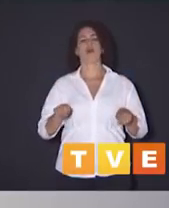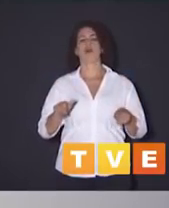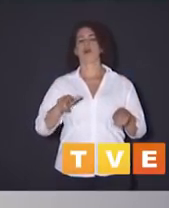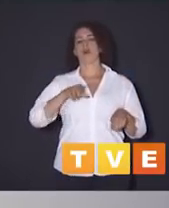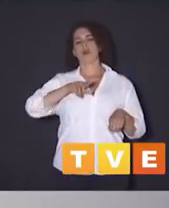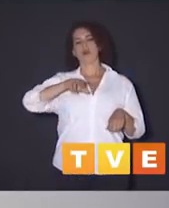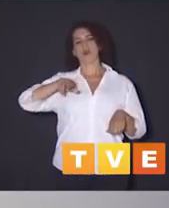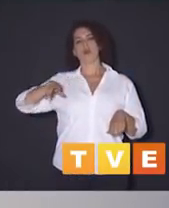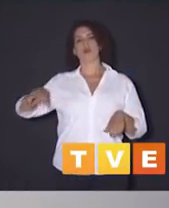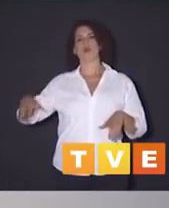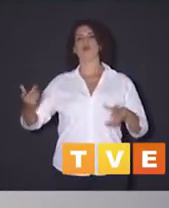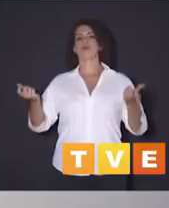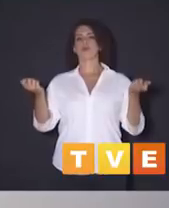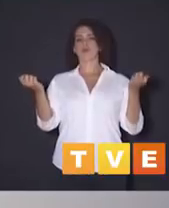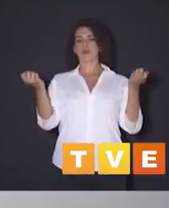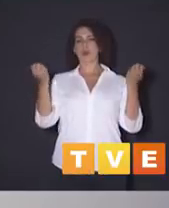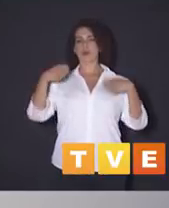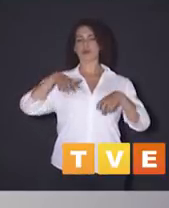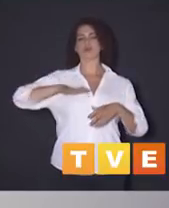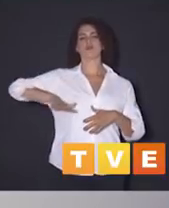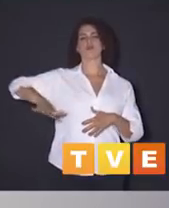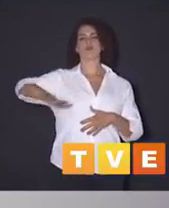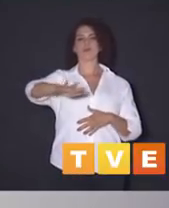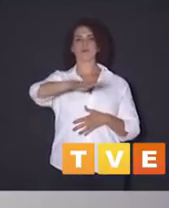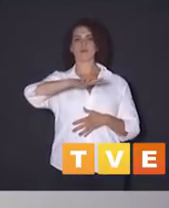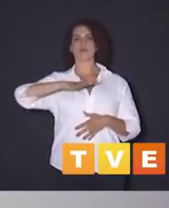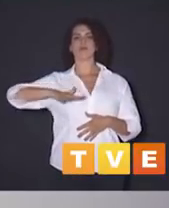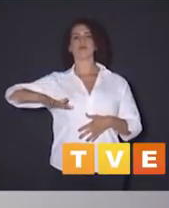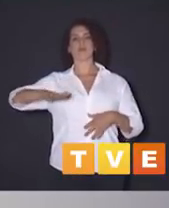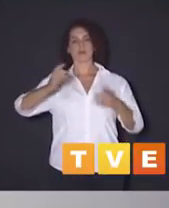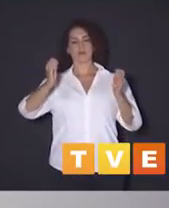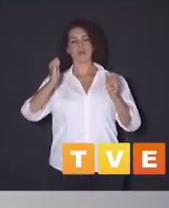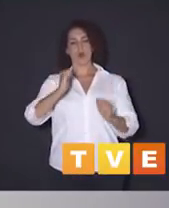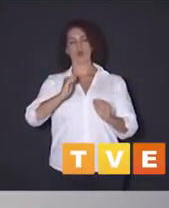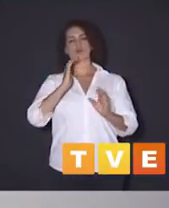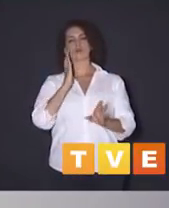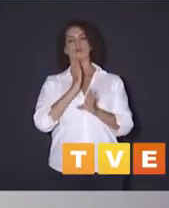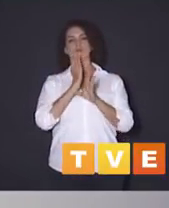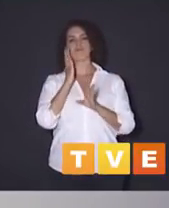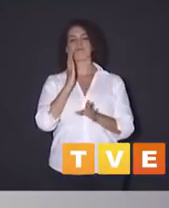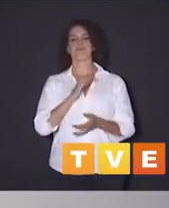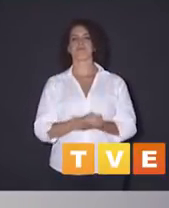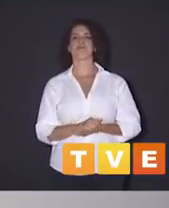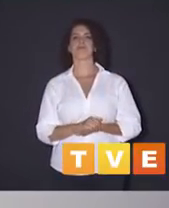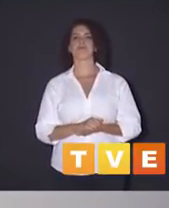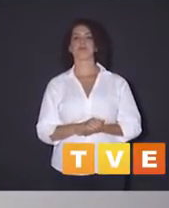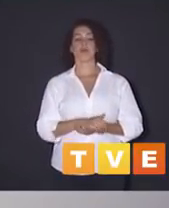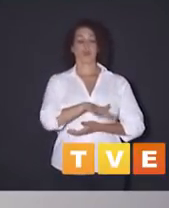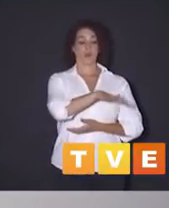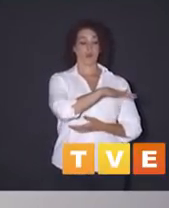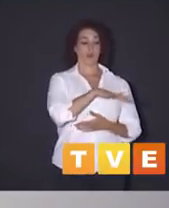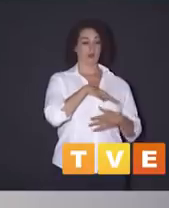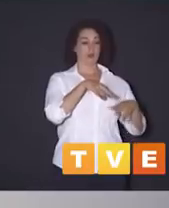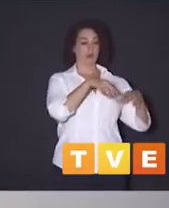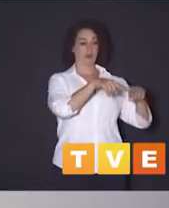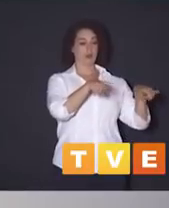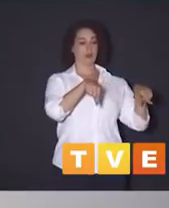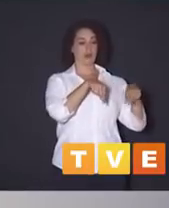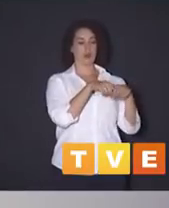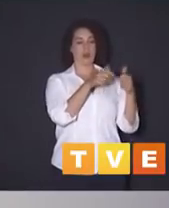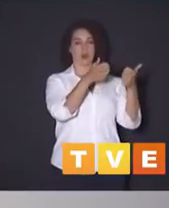potenciais no próprio território e gana que poderia ser descoberto terreiro de candomblé nós trabalhamos